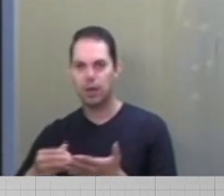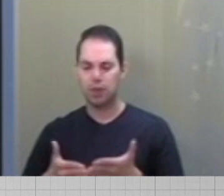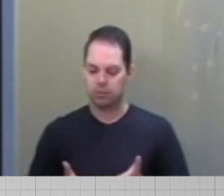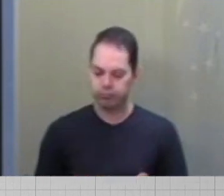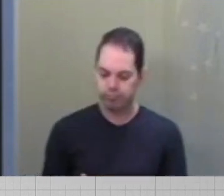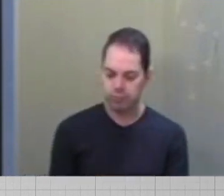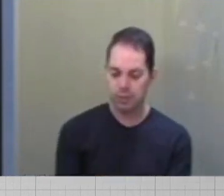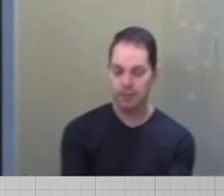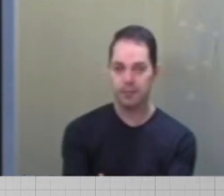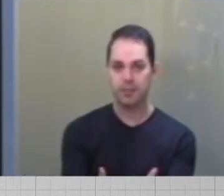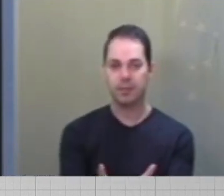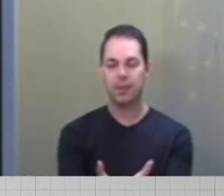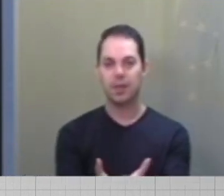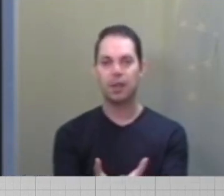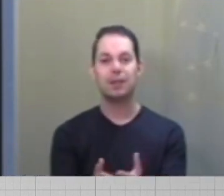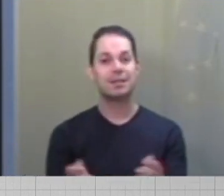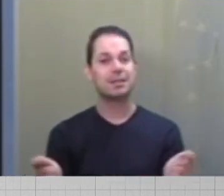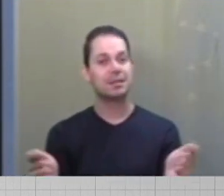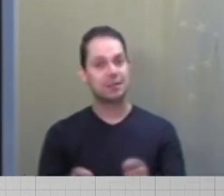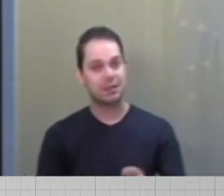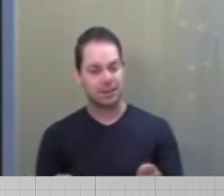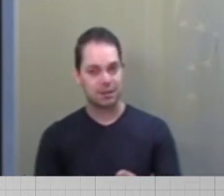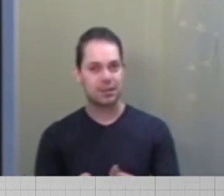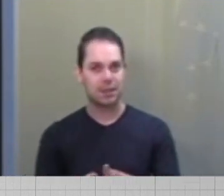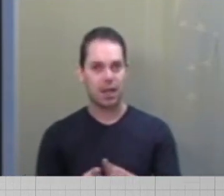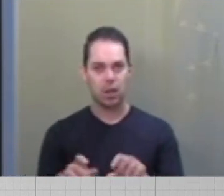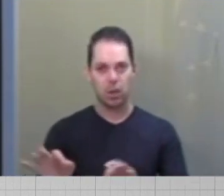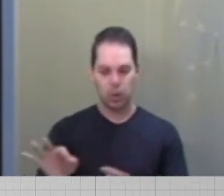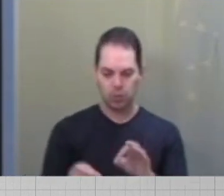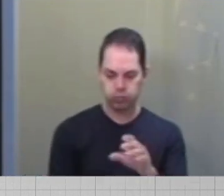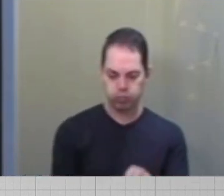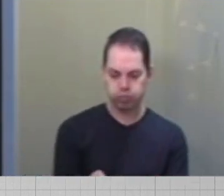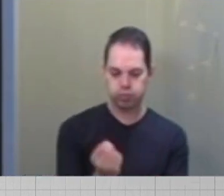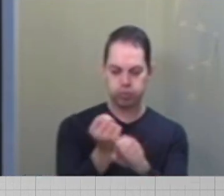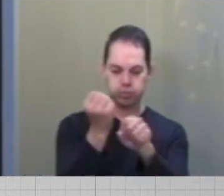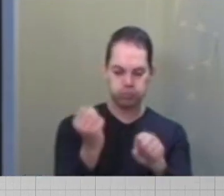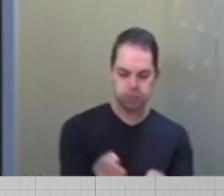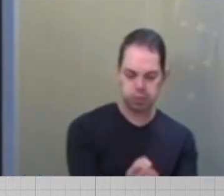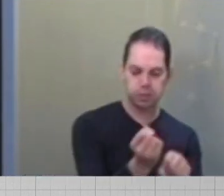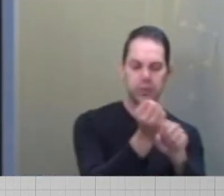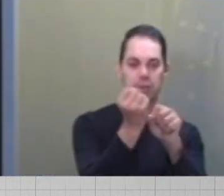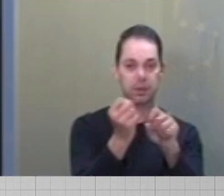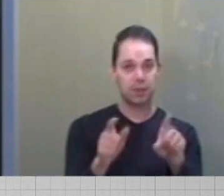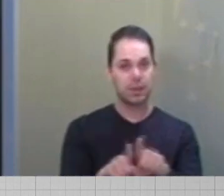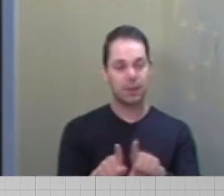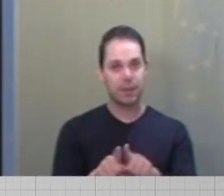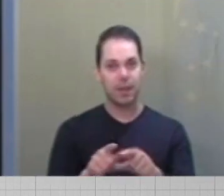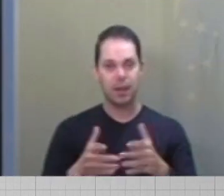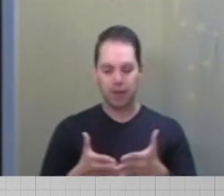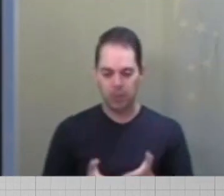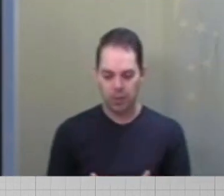trajeto, e que permite a construção dessas hidrelétricas e também possibilitar a navegação e as reclusas.